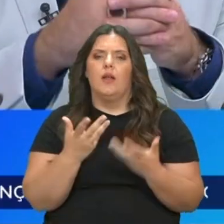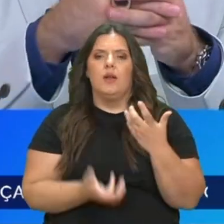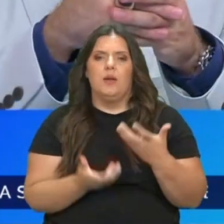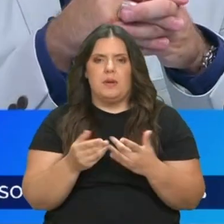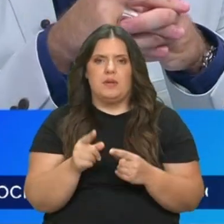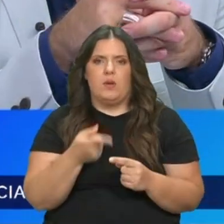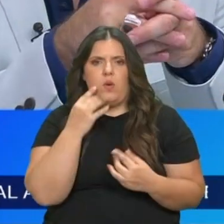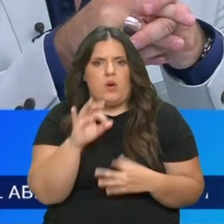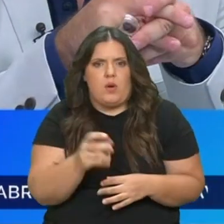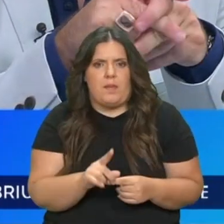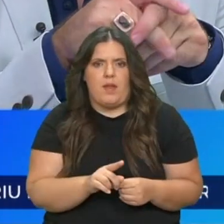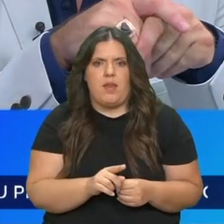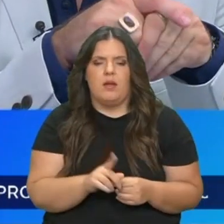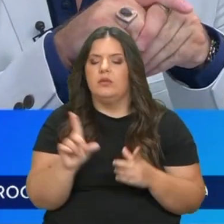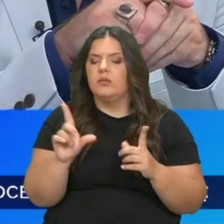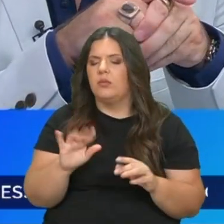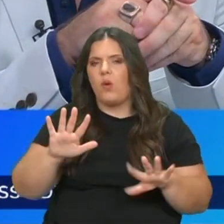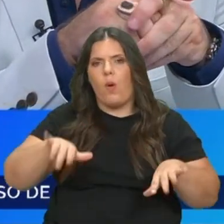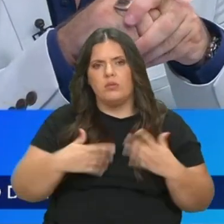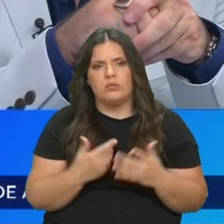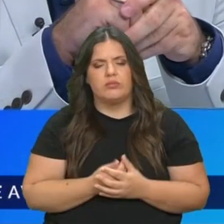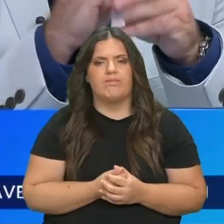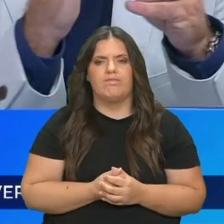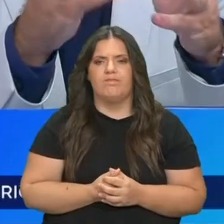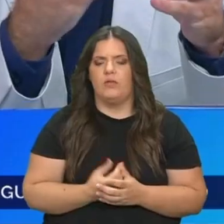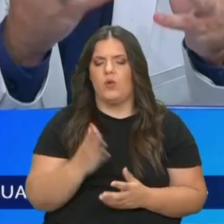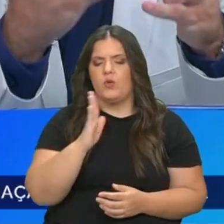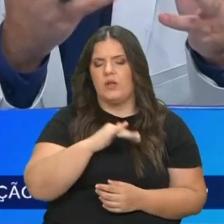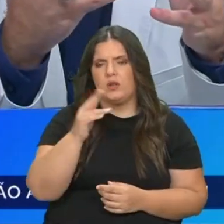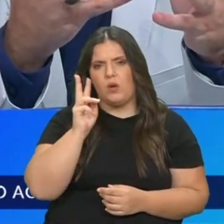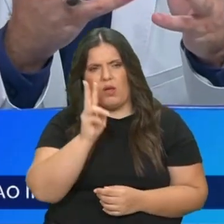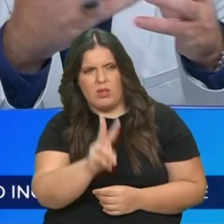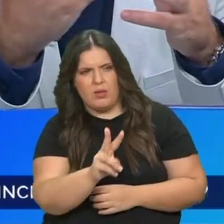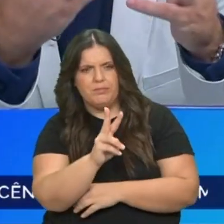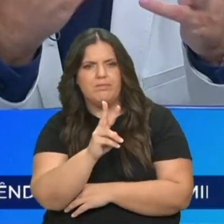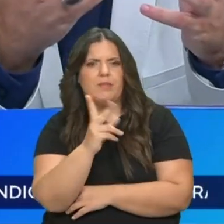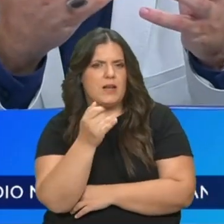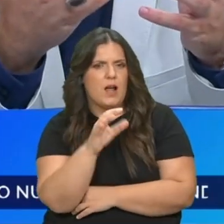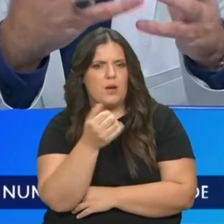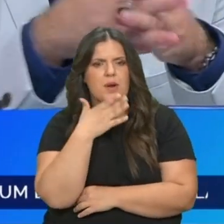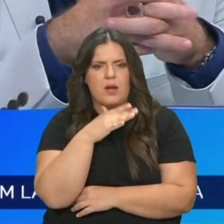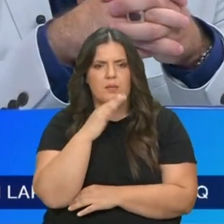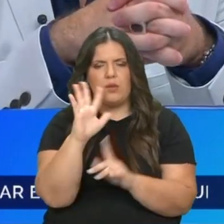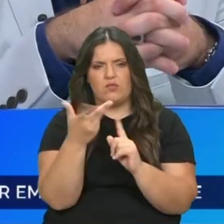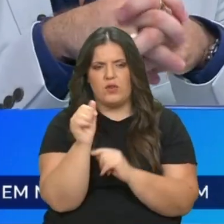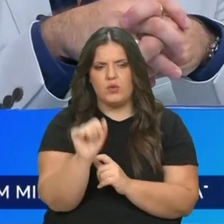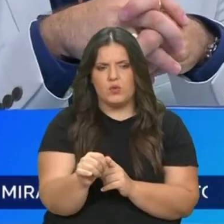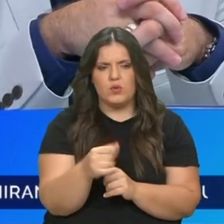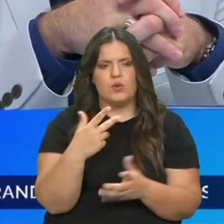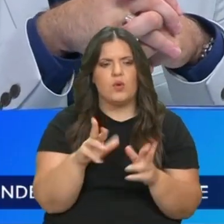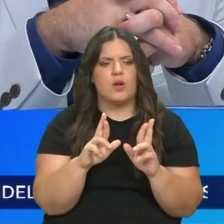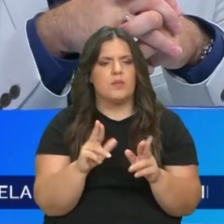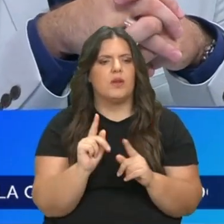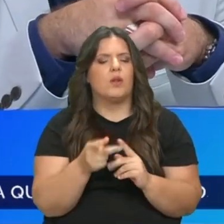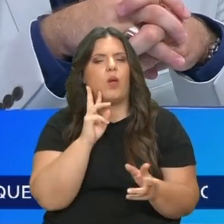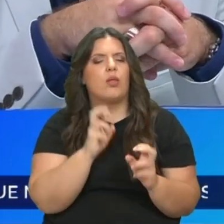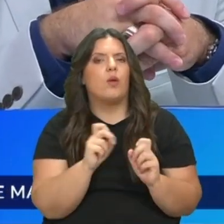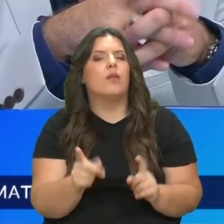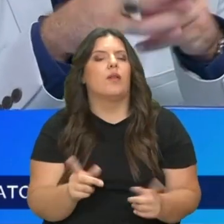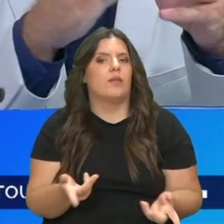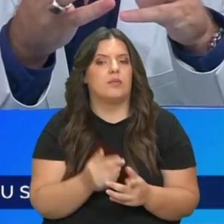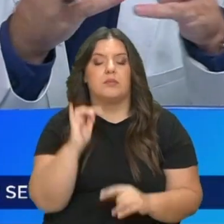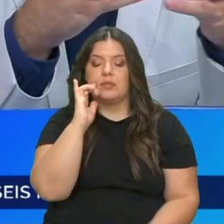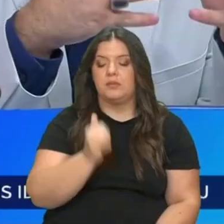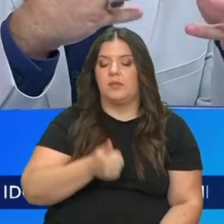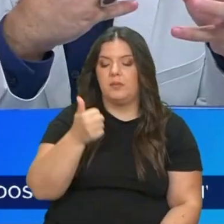massa, e quando os cientistas olham para anãs brancas e para as suas atmosferas, o que é que eles estão à espera de encontrar? Estão à espera de encontrar,